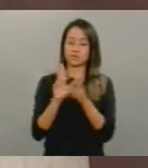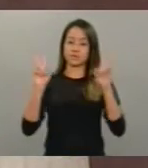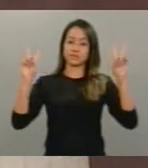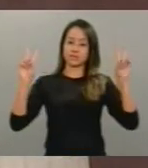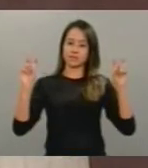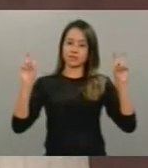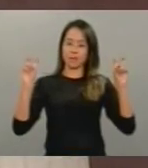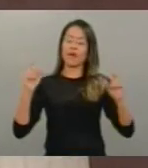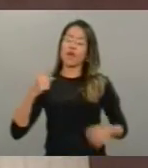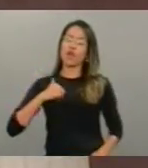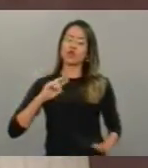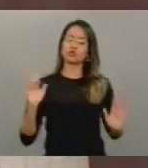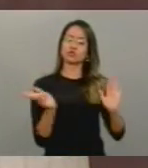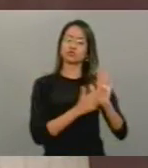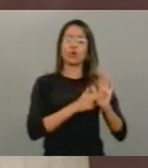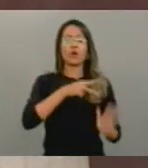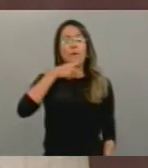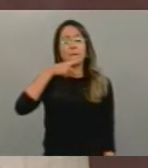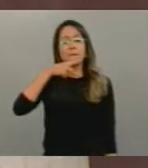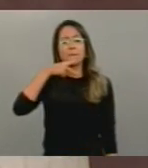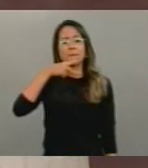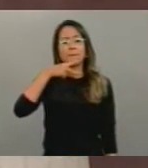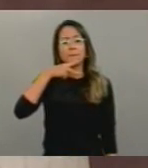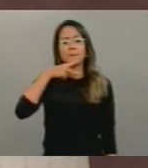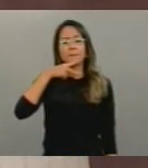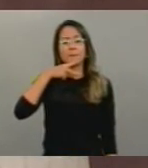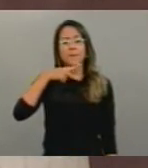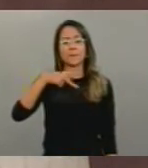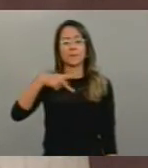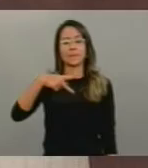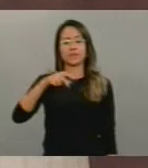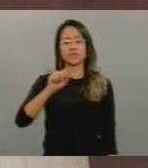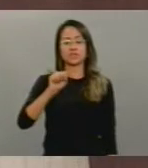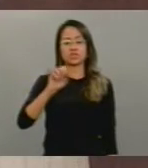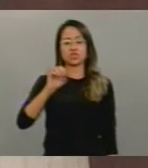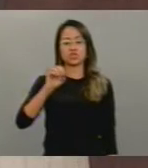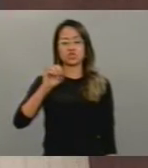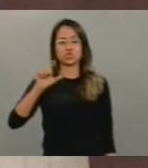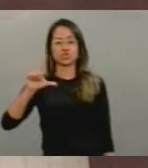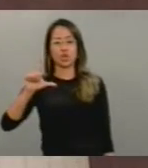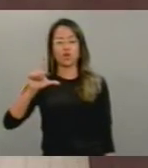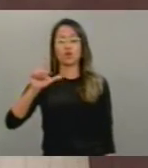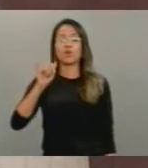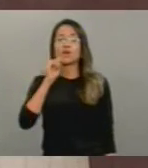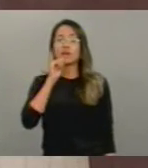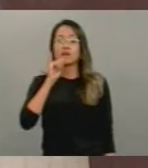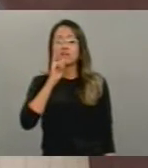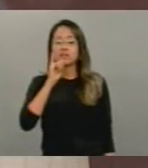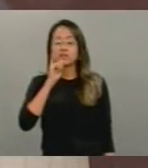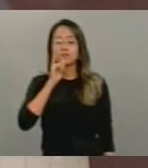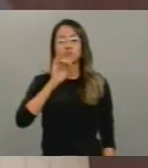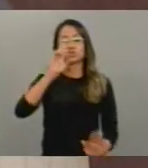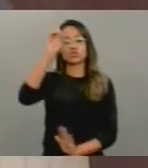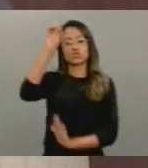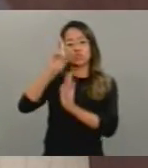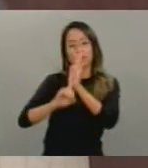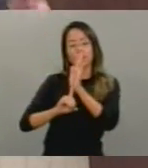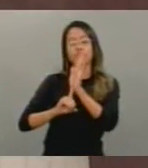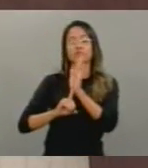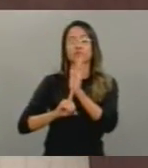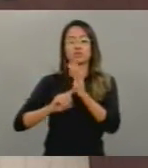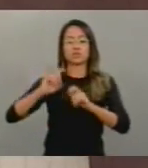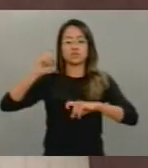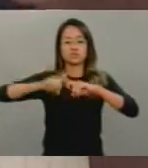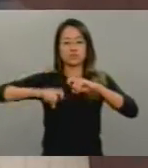de um partido, e nós defendemos, no caso dos direitos sexuais e reprodutivos das mulheres,